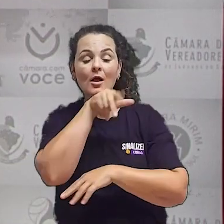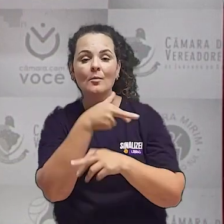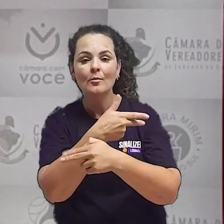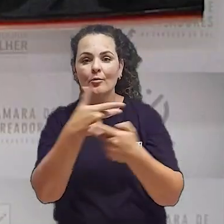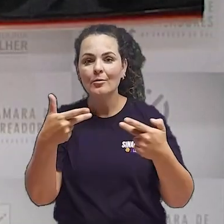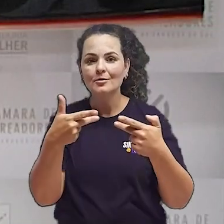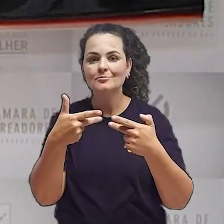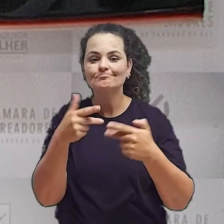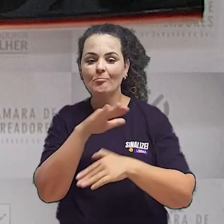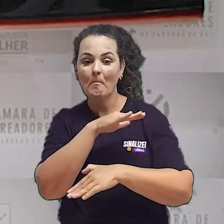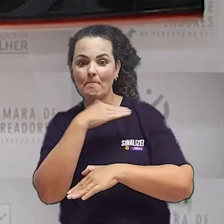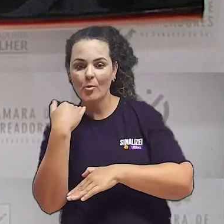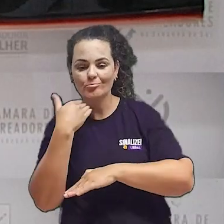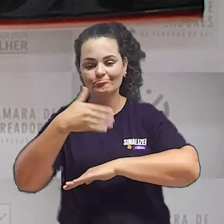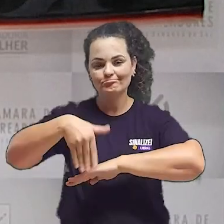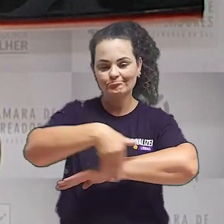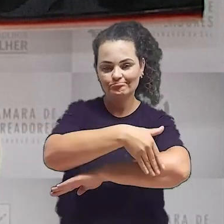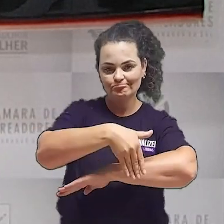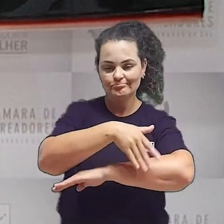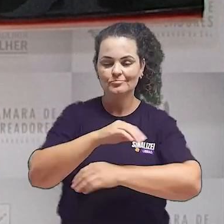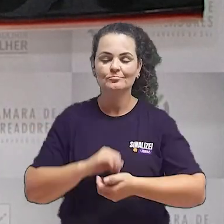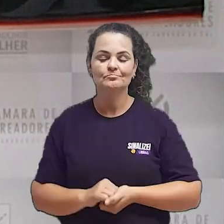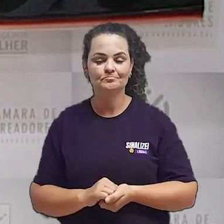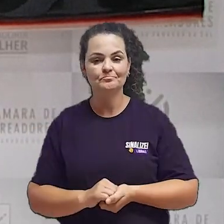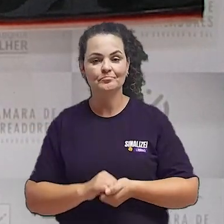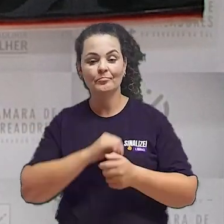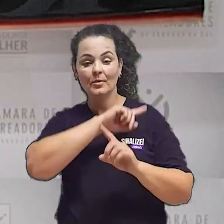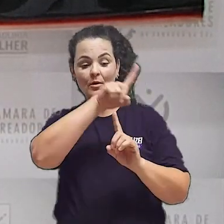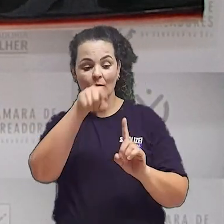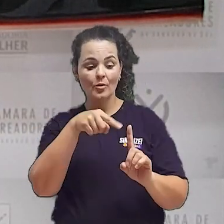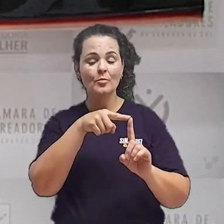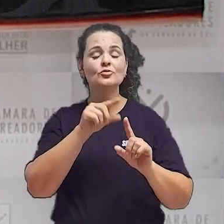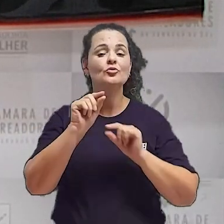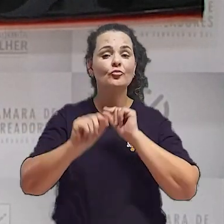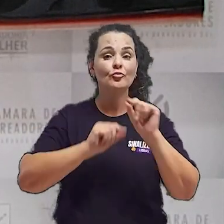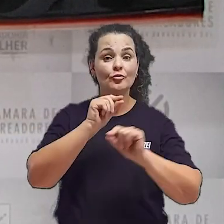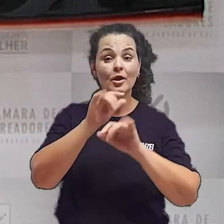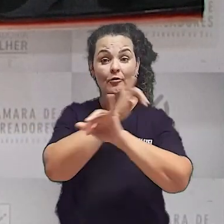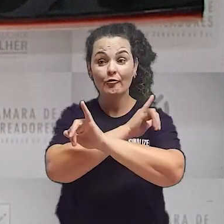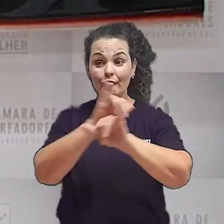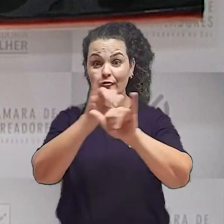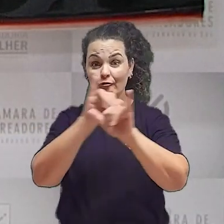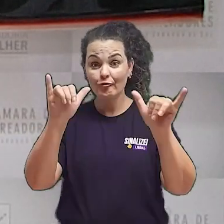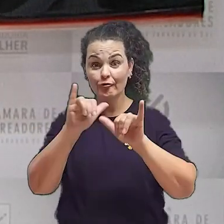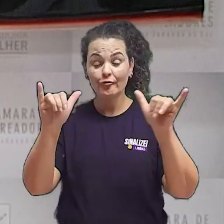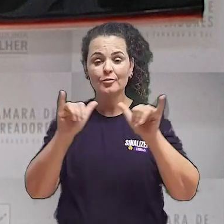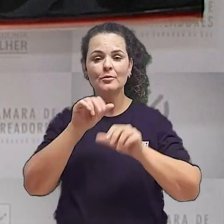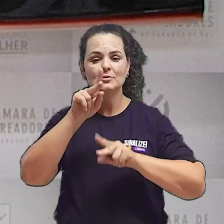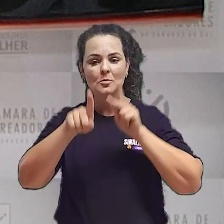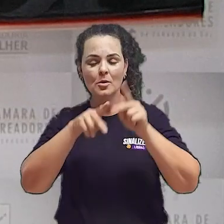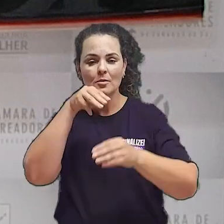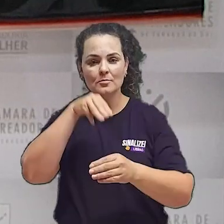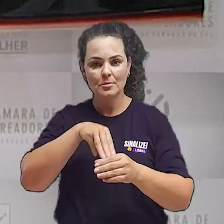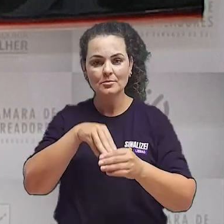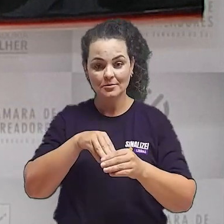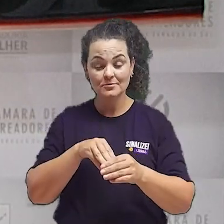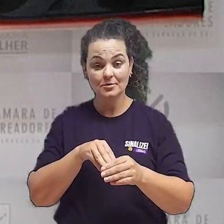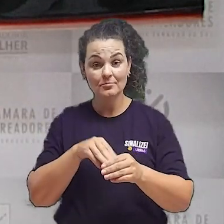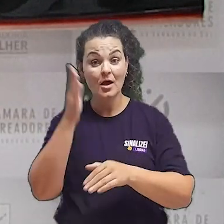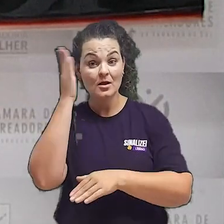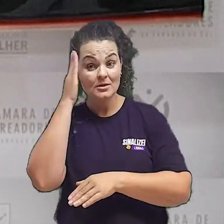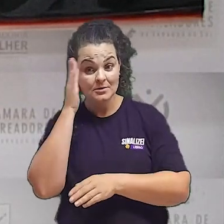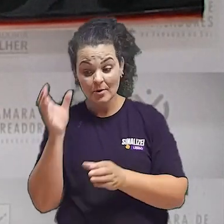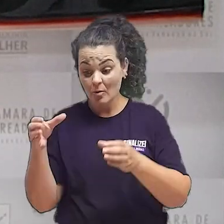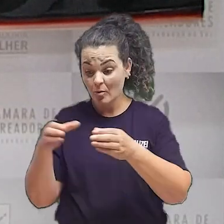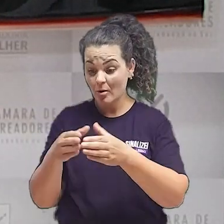públicas a justificativa para esta proposição é de informar aos munícipes o setor encarregado pelo recolhimento e